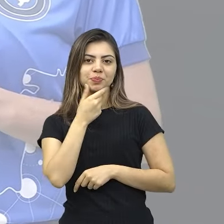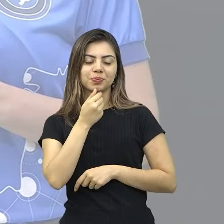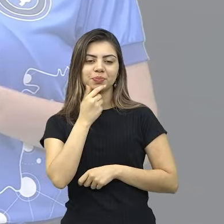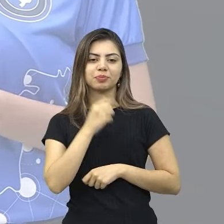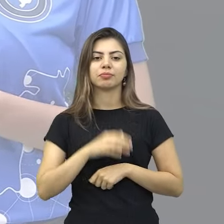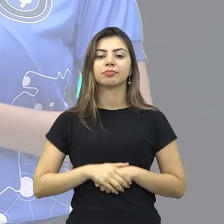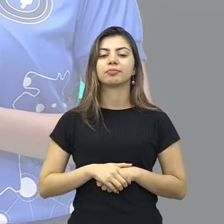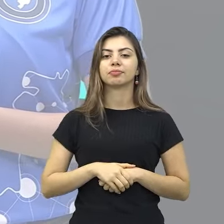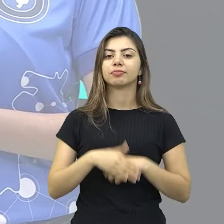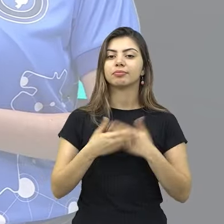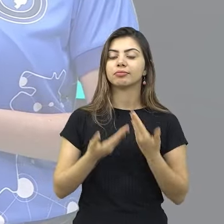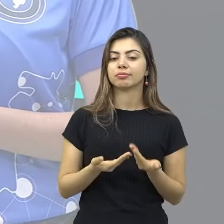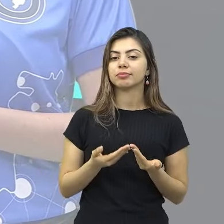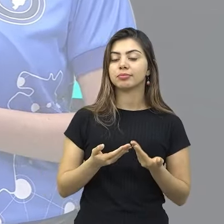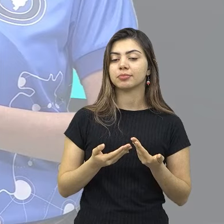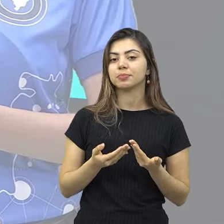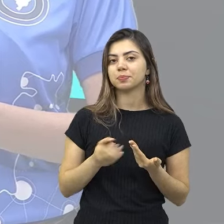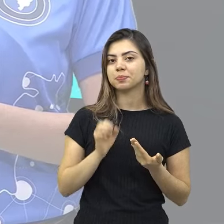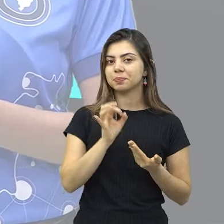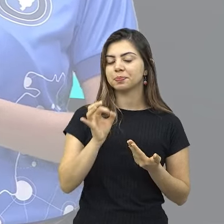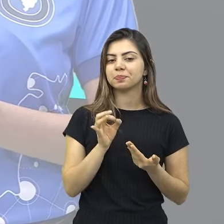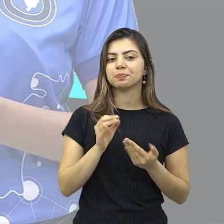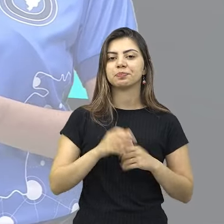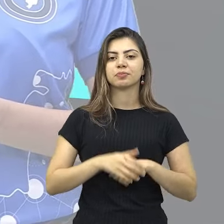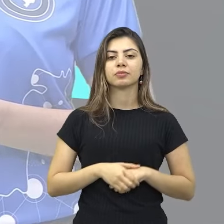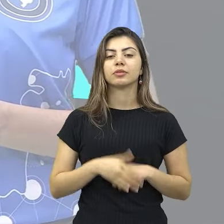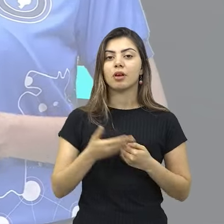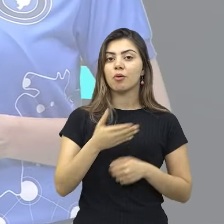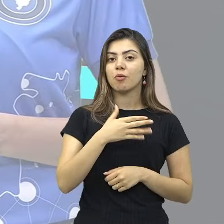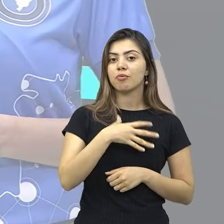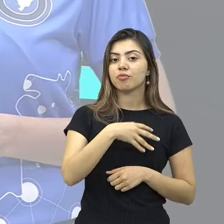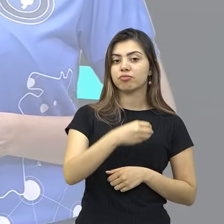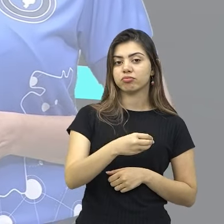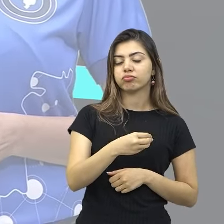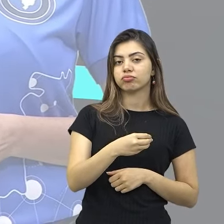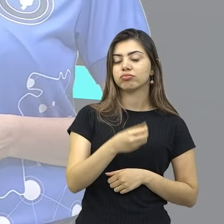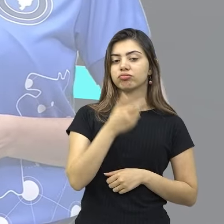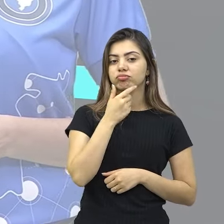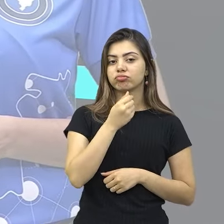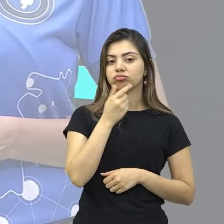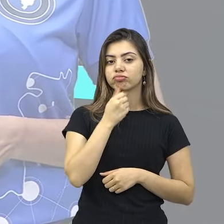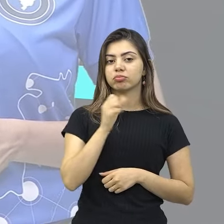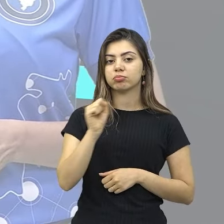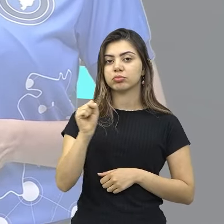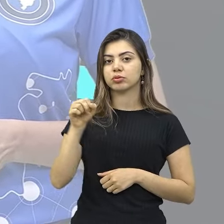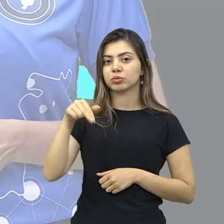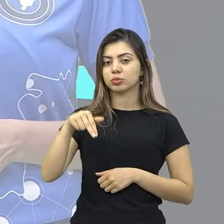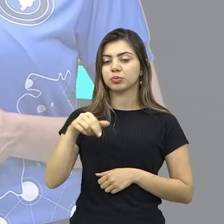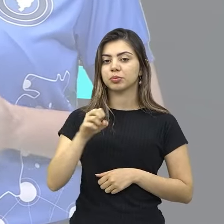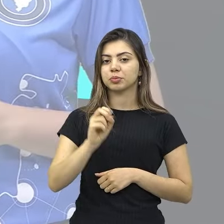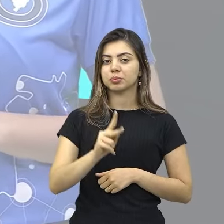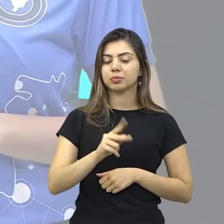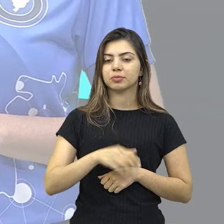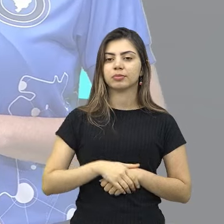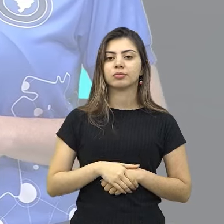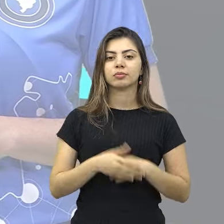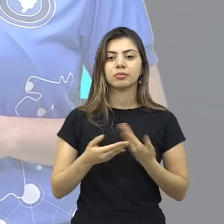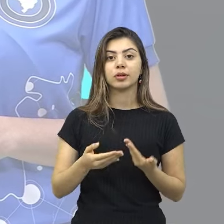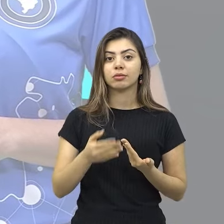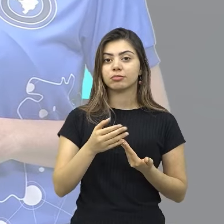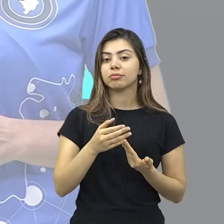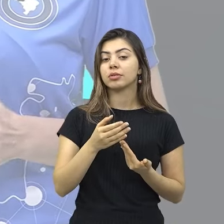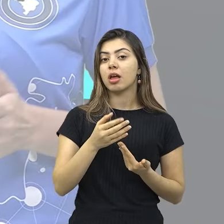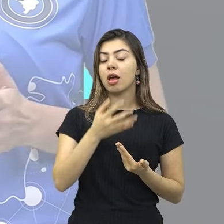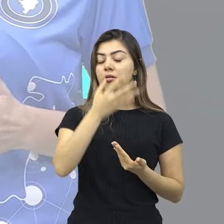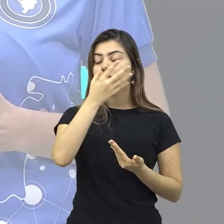filhos. Então, significa son, né? Filho em inglês é son, son. Não vão confundir com a palavra do sol,